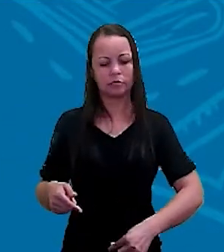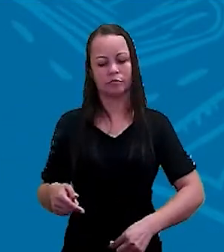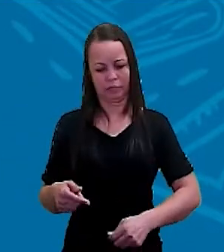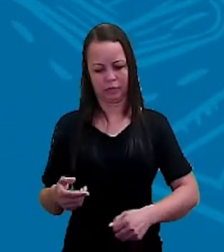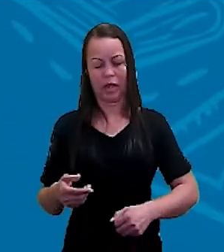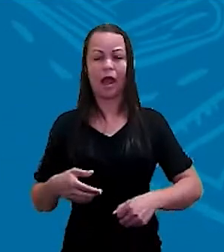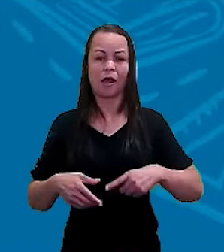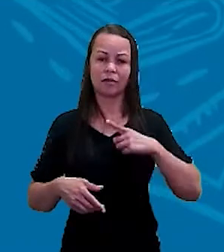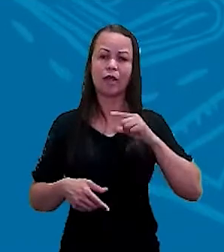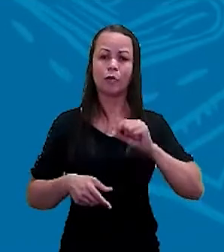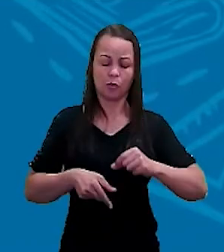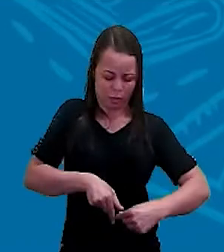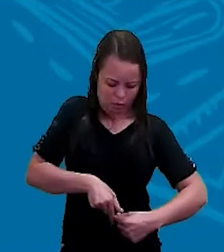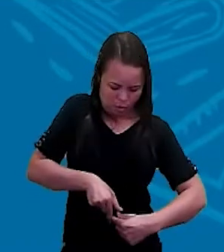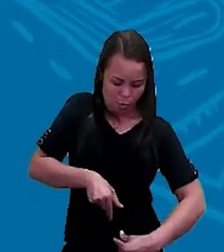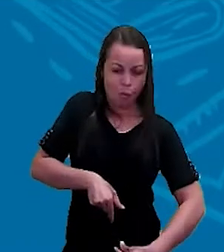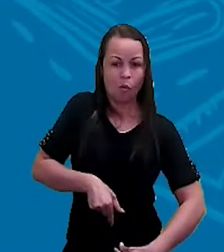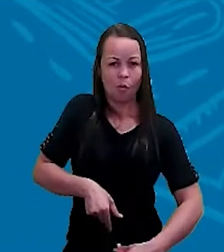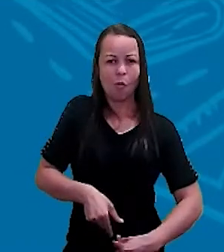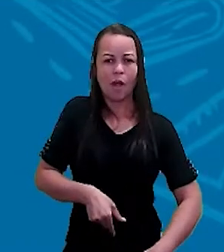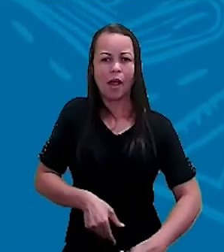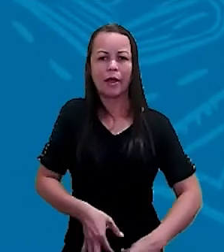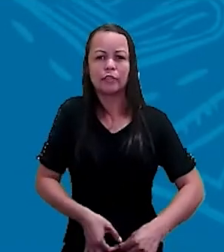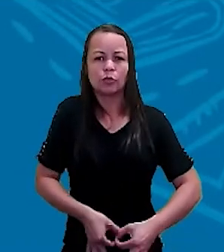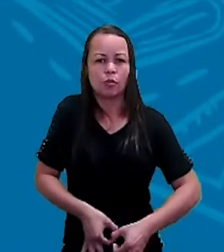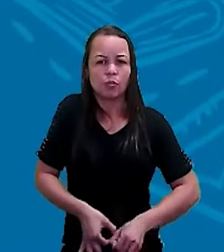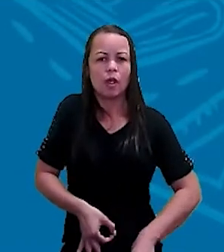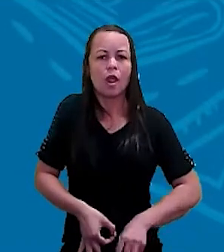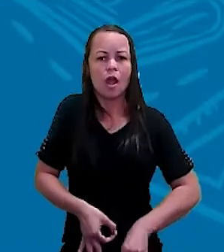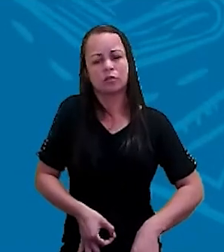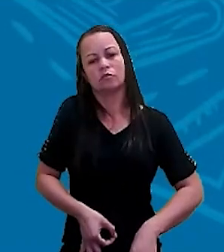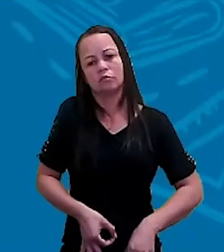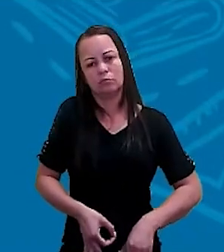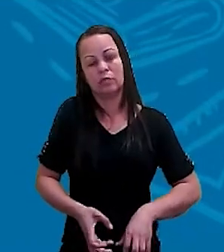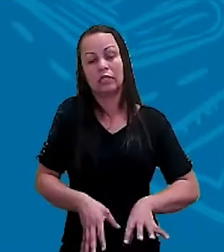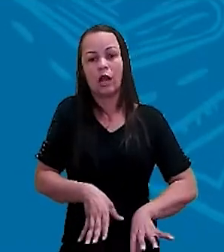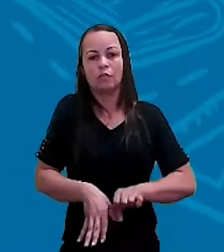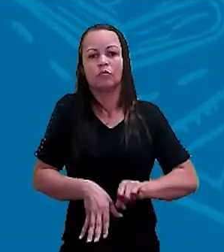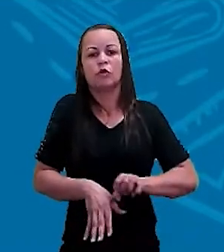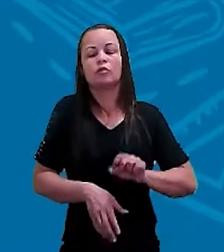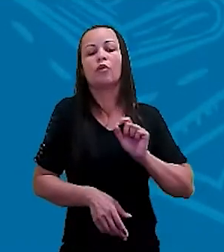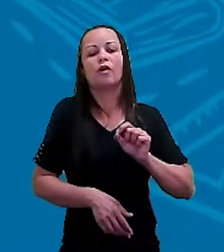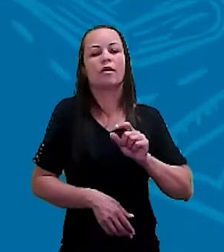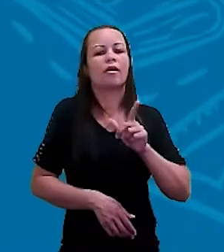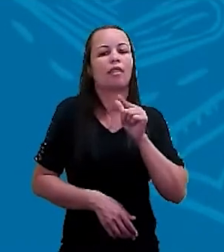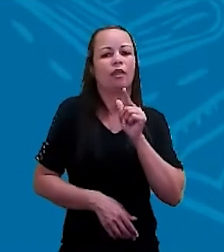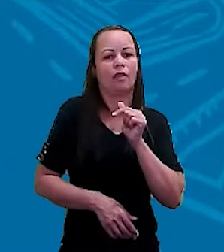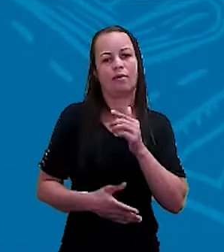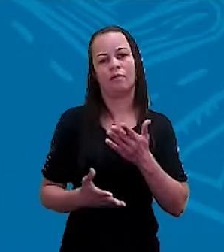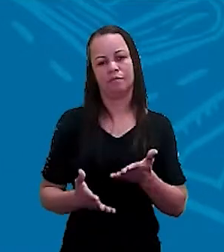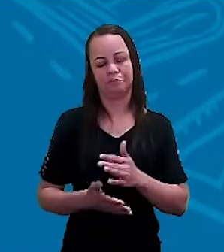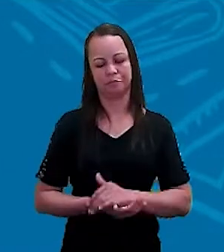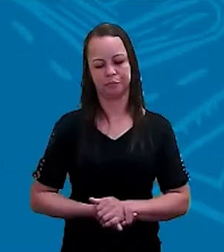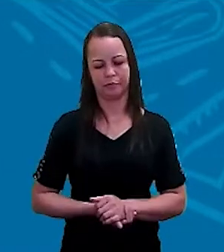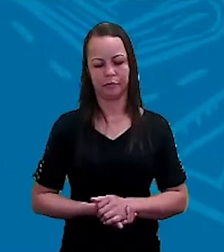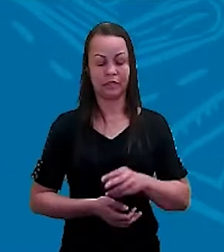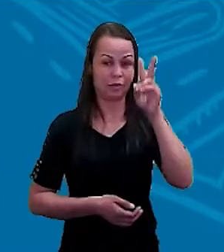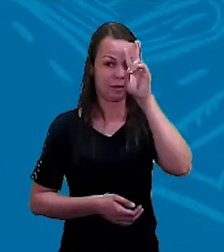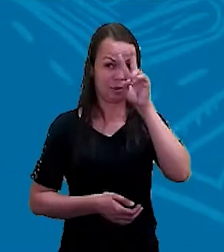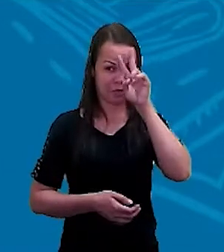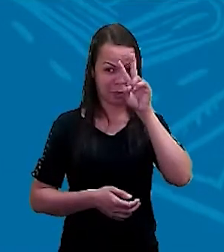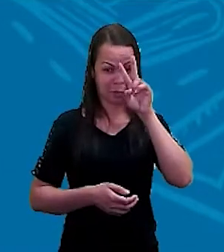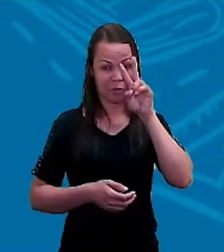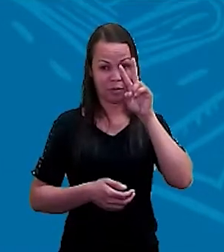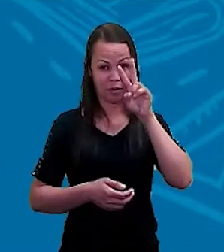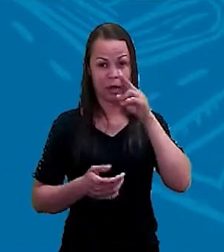lá o reto, ânus. Qual é a função disso aí? A absorção de água, gente. Nessa área aí, lembra lá do quimo? O